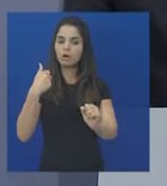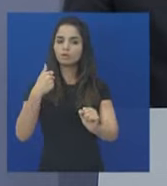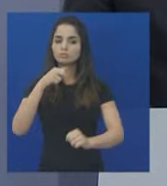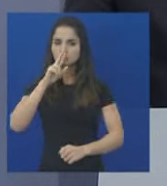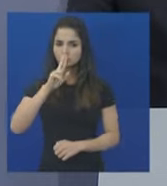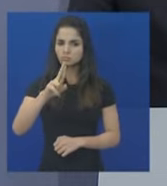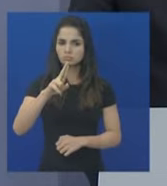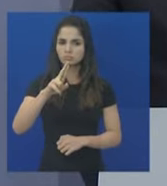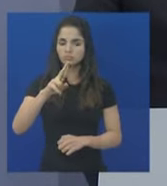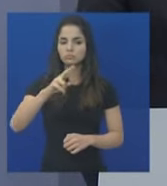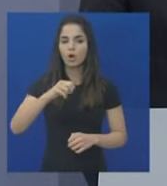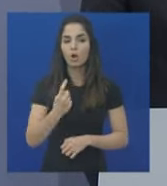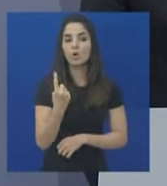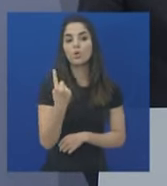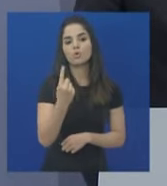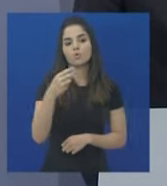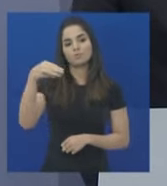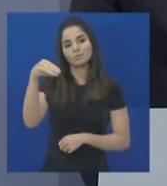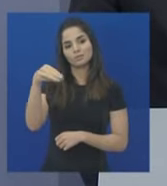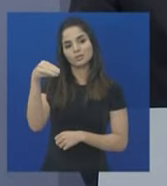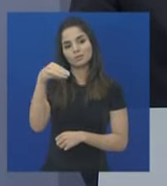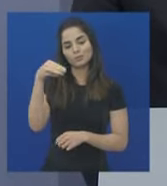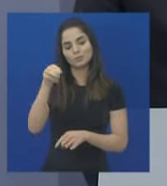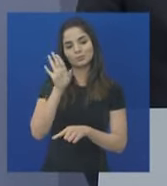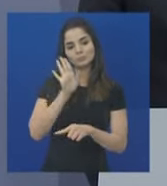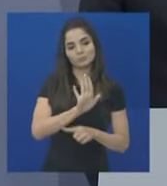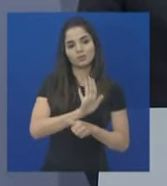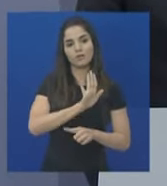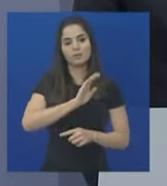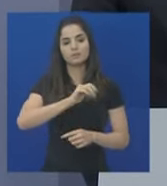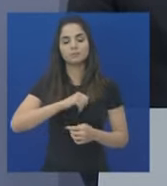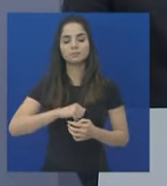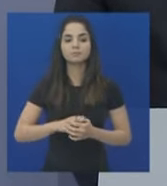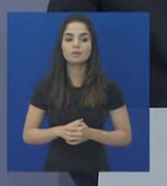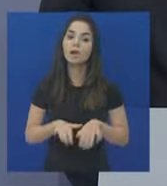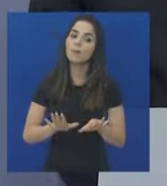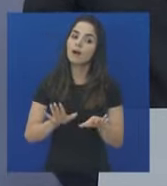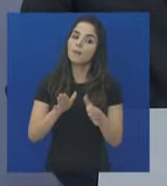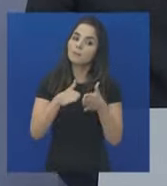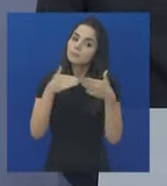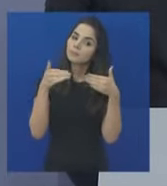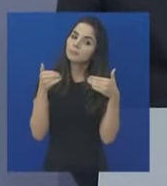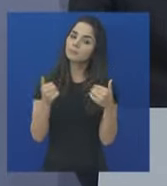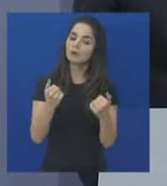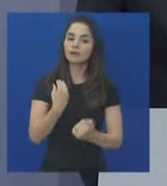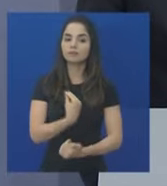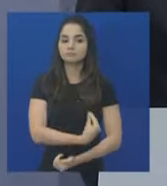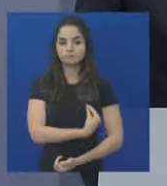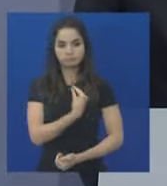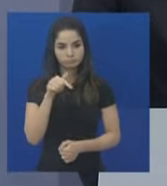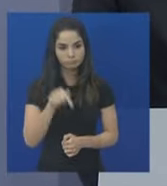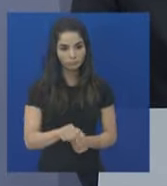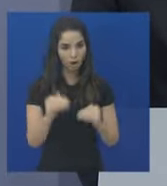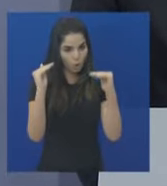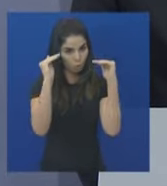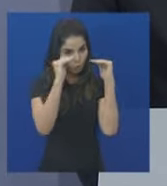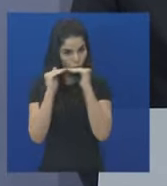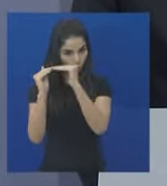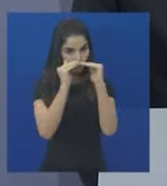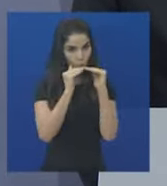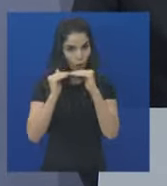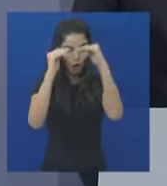ofendido terá um minuto para a defesa. Mas reforçamos aqui o apelo para que os presentes cumpram o que foi acordado em